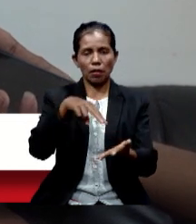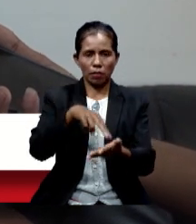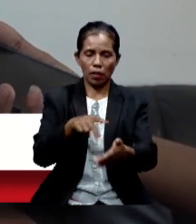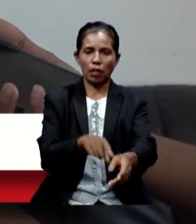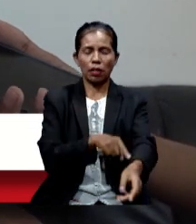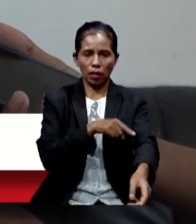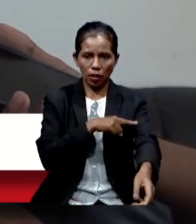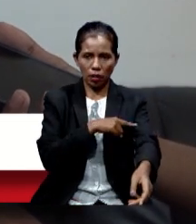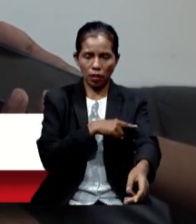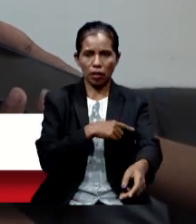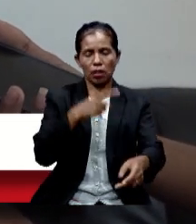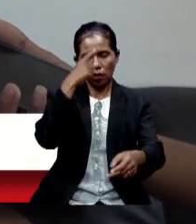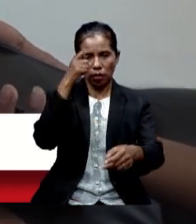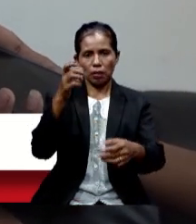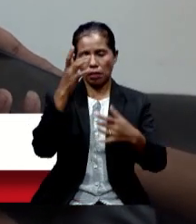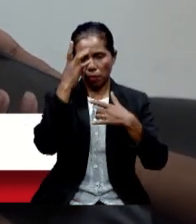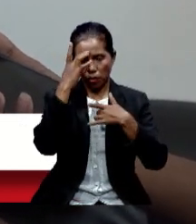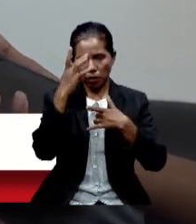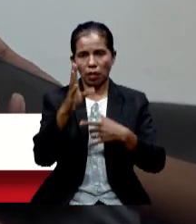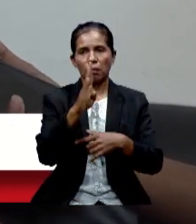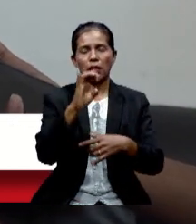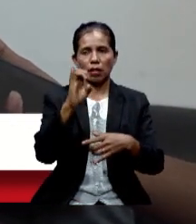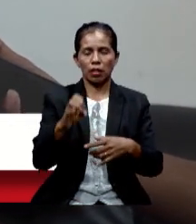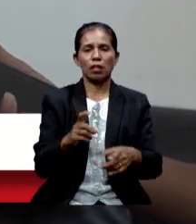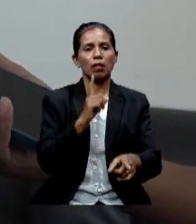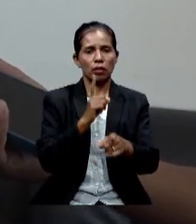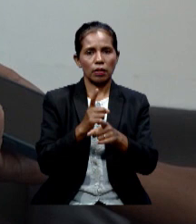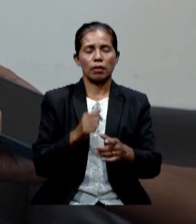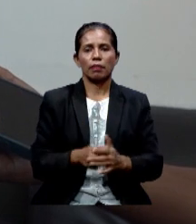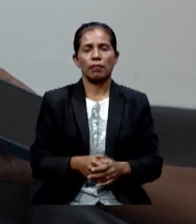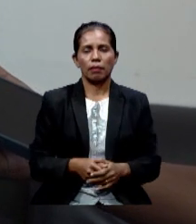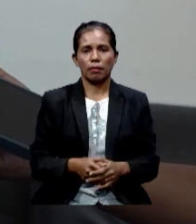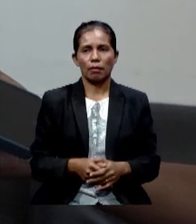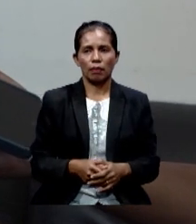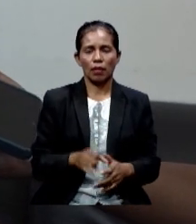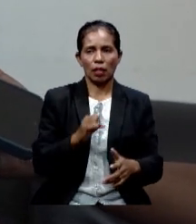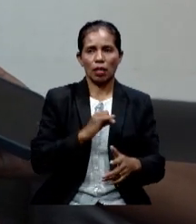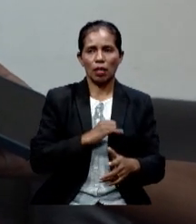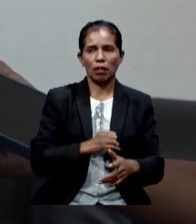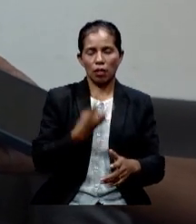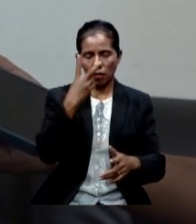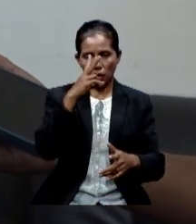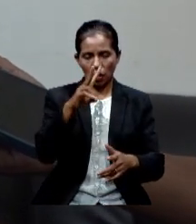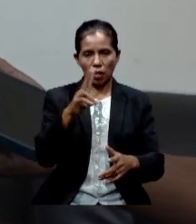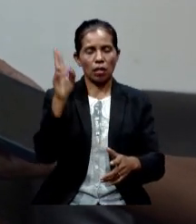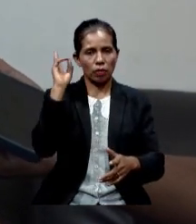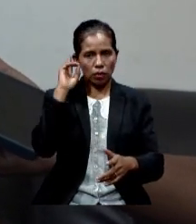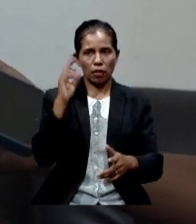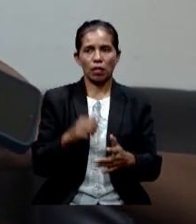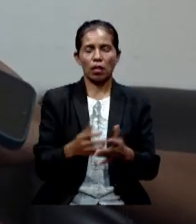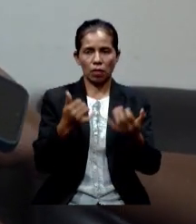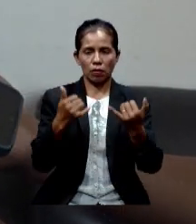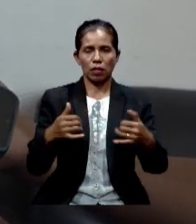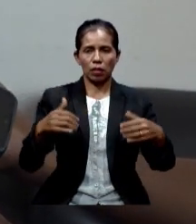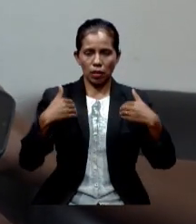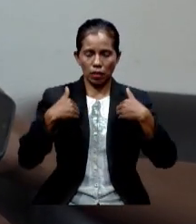liu trata passaporte ka tam ni moras ka e beiga ni los kala ne be hau ihe liu hel maurona vai vise e agora ihe no